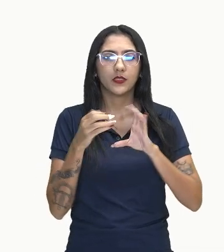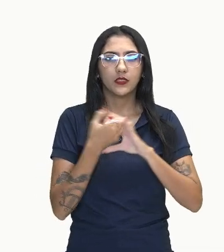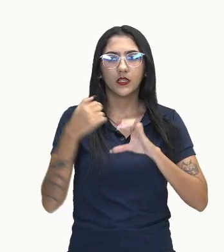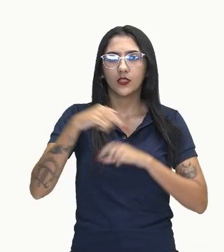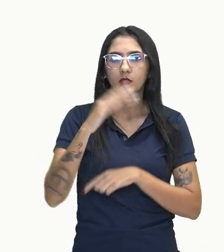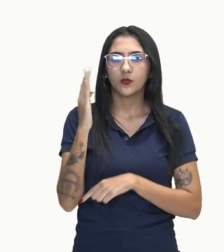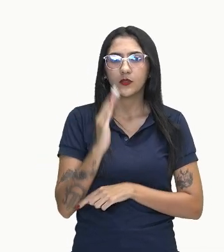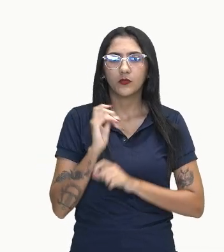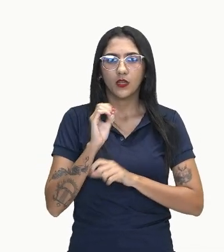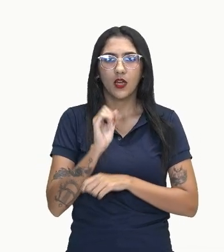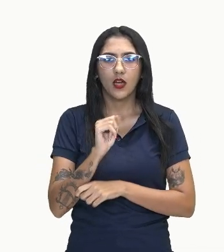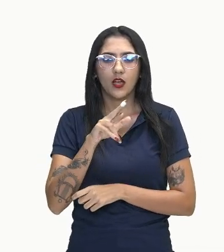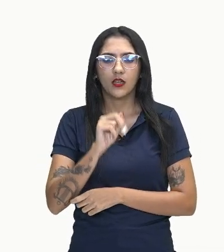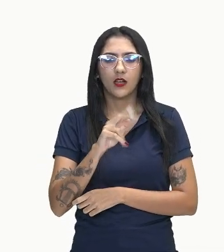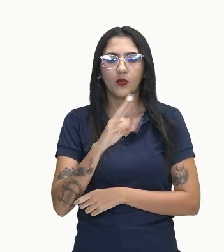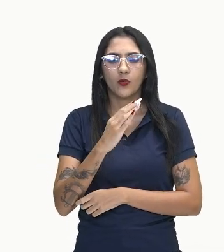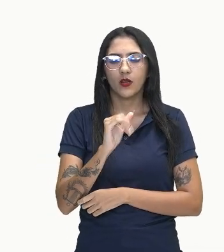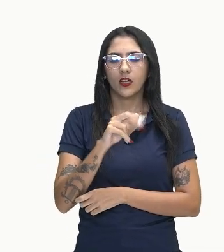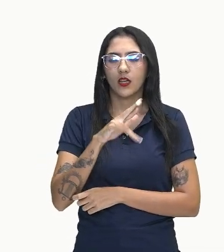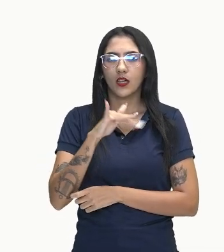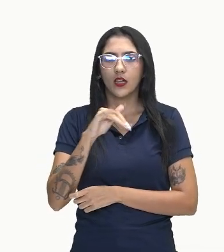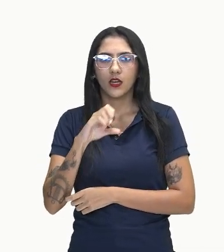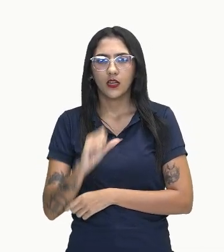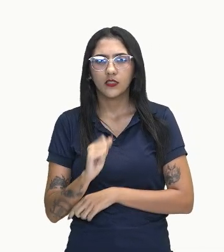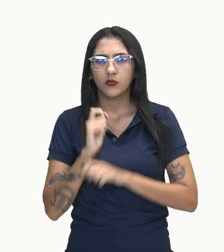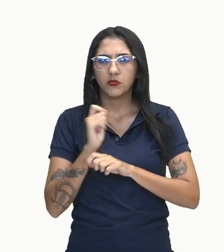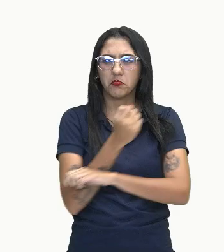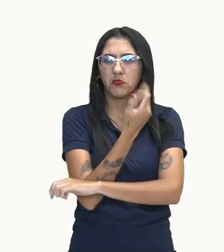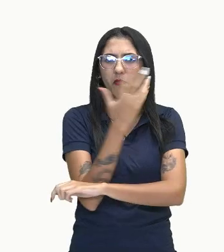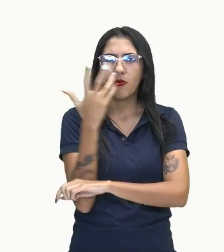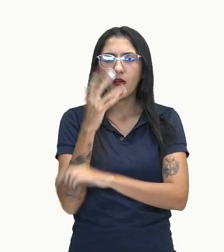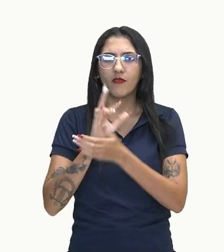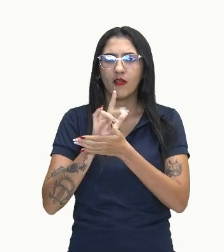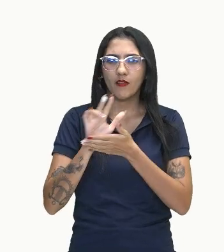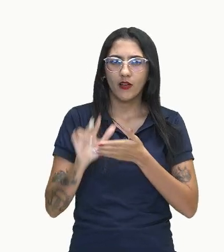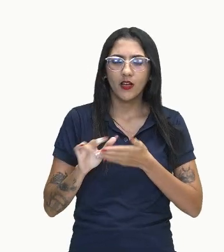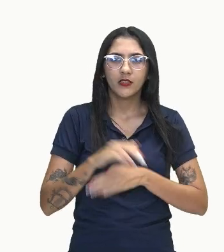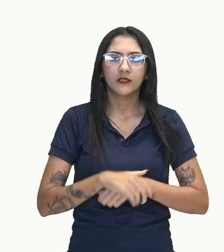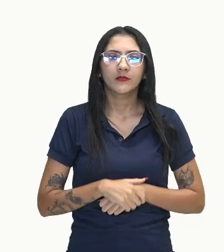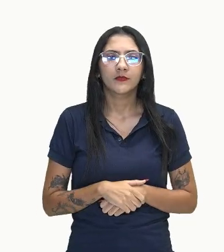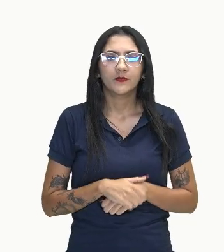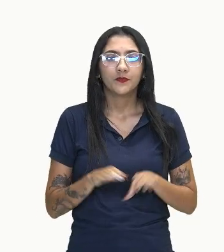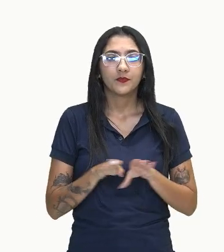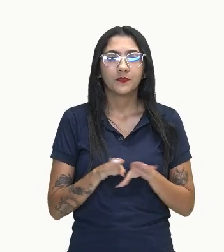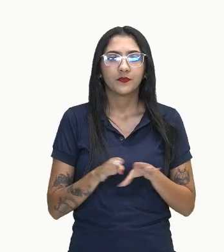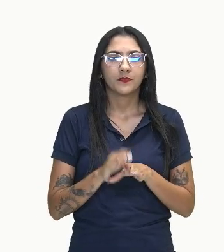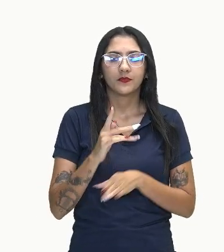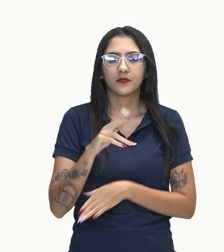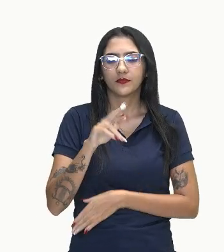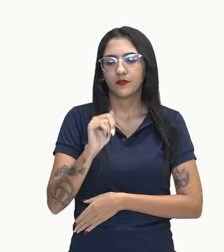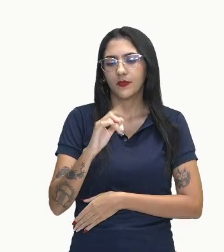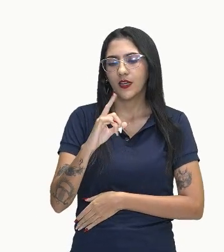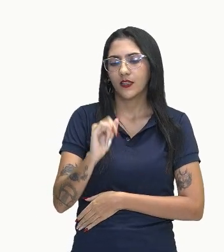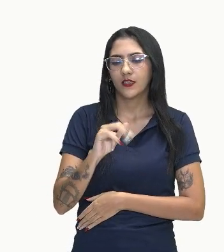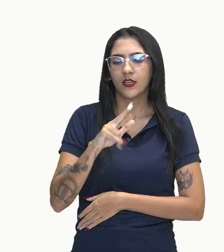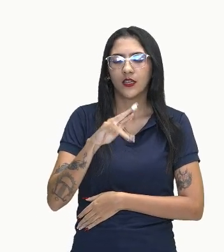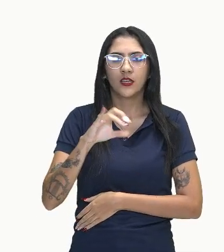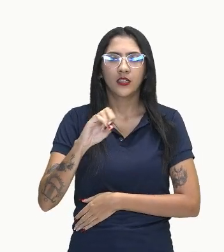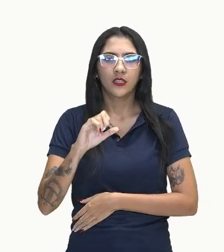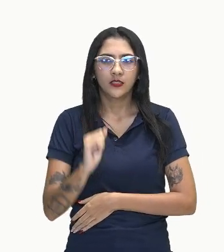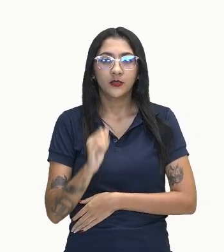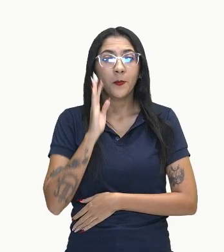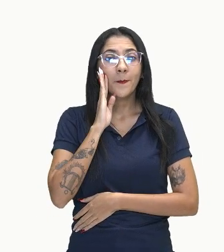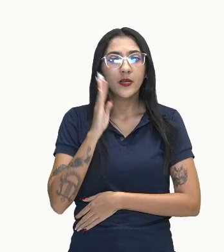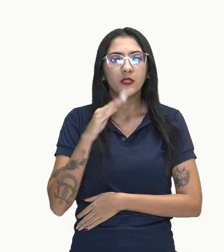vai ser Araucárias, que já pega aí a região sul do Brasil. As pradarias também, principalmente aí